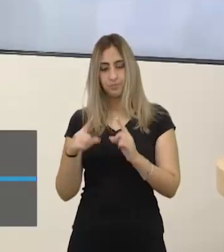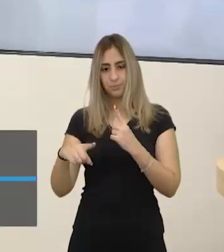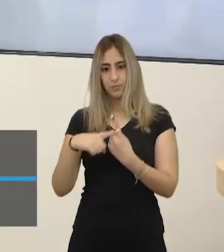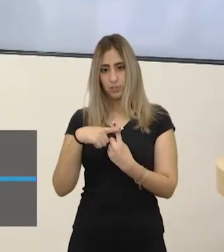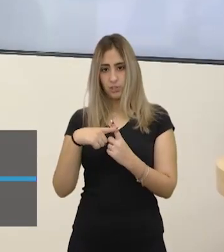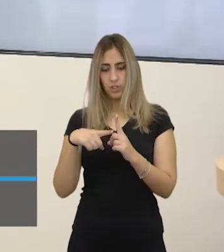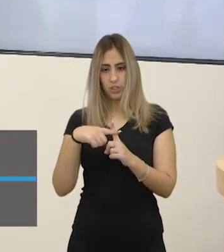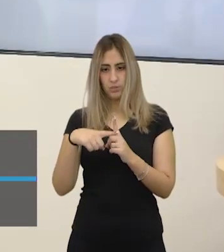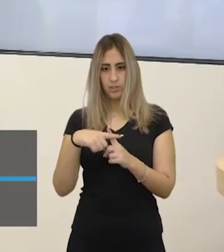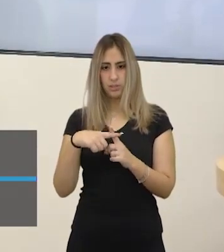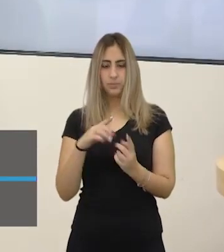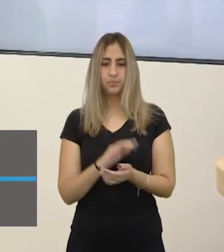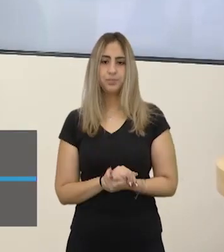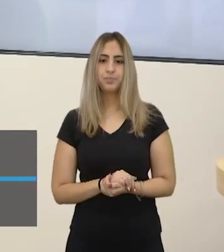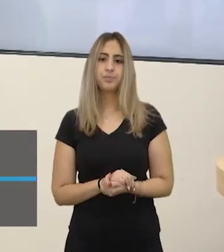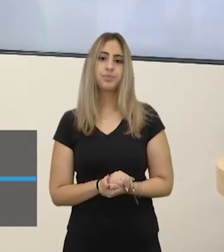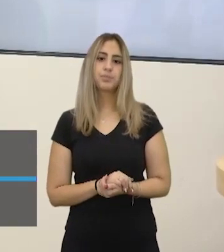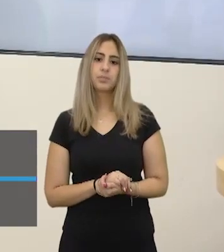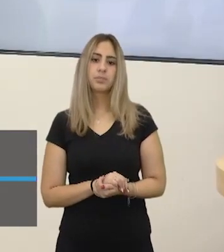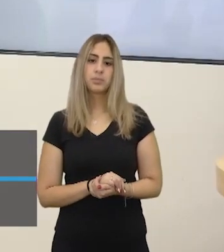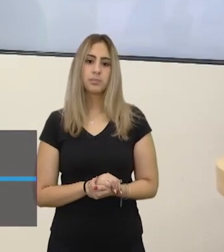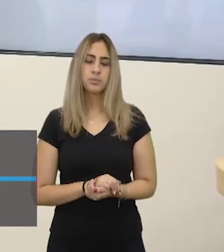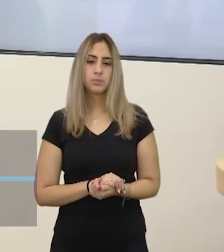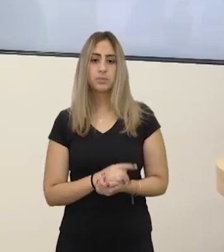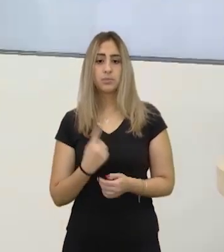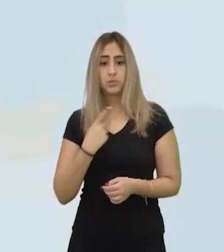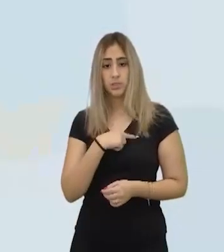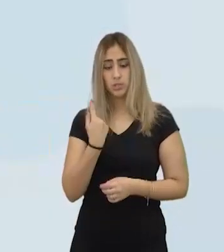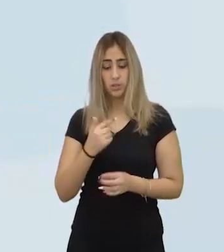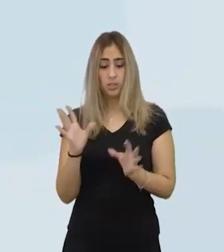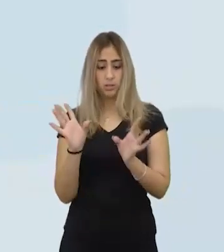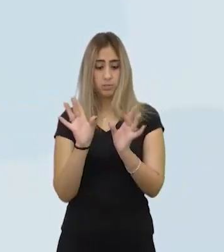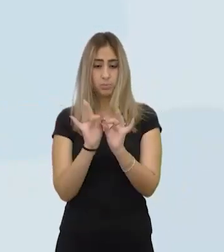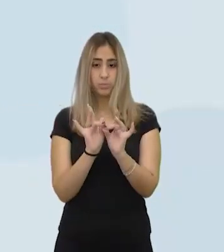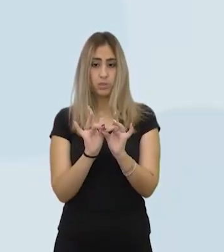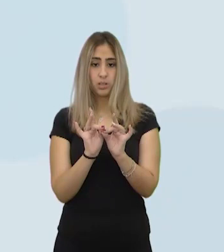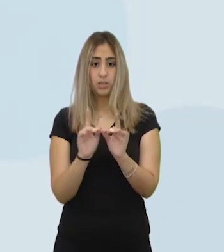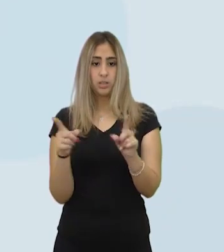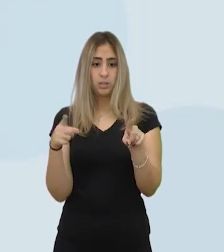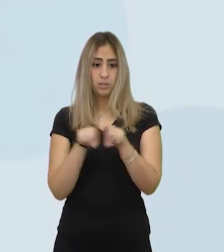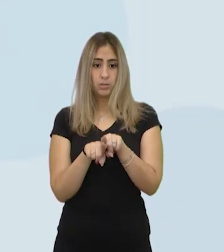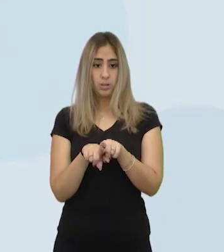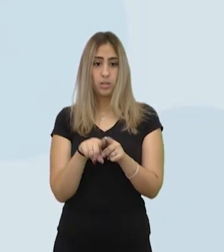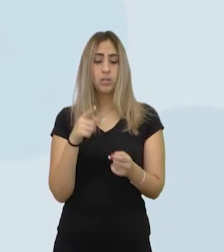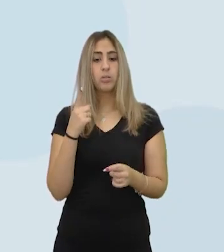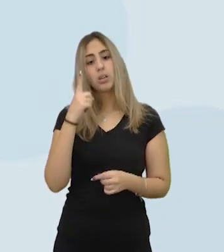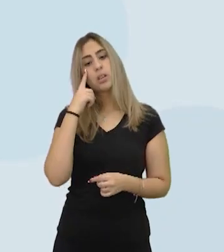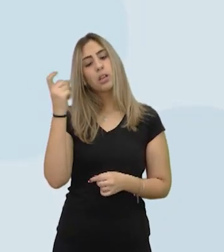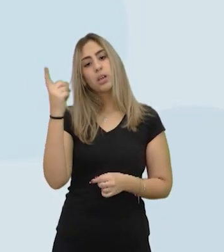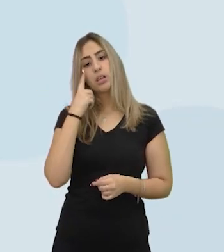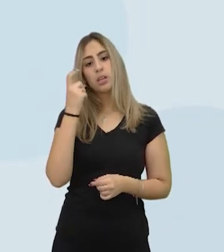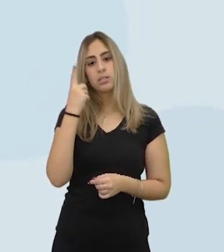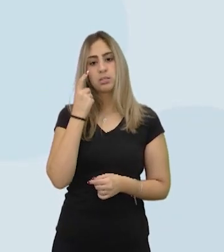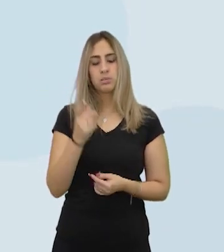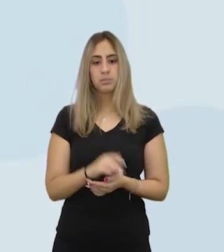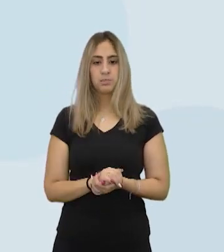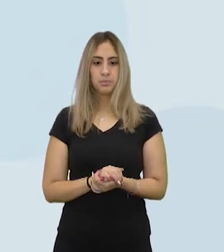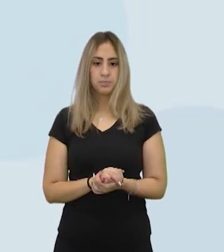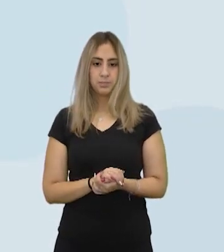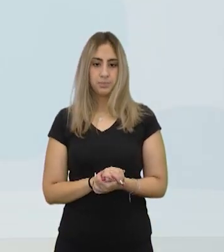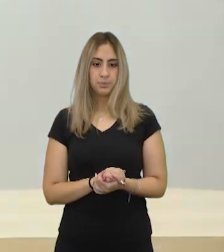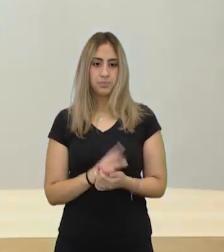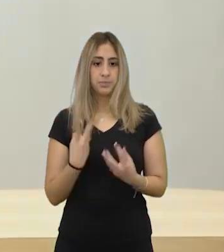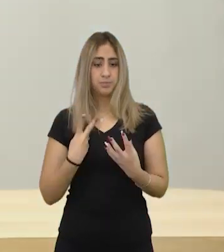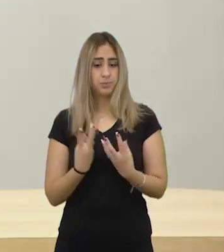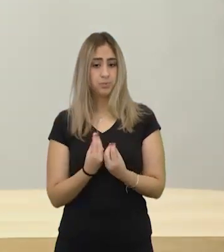adição, tá? Então, esse é do primeiro. A gente está adicionando ideias, né? Vou ver se eu consigo escrever aqui. Aí fica porque qualidade